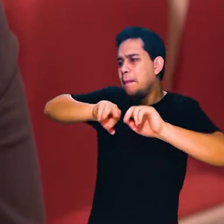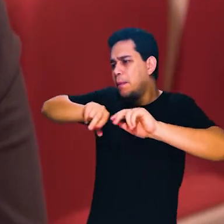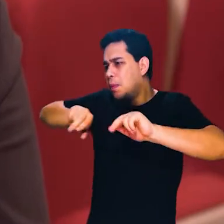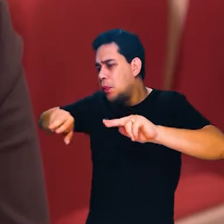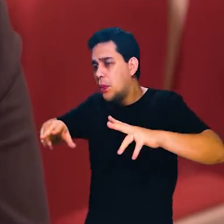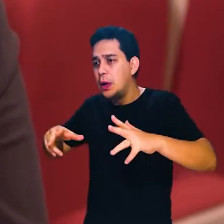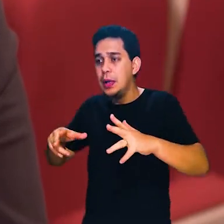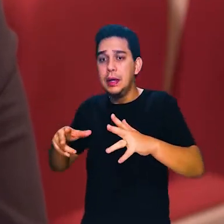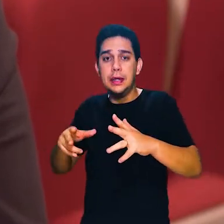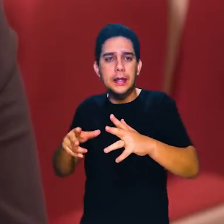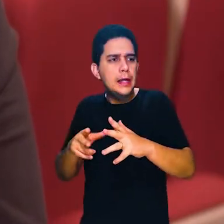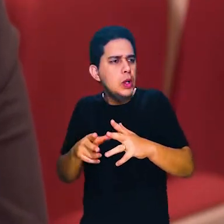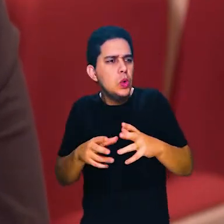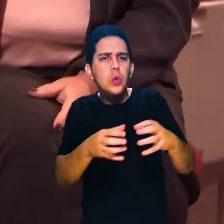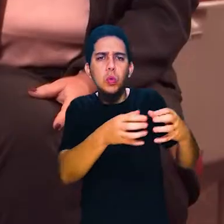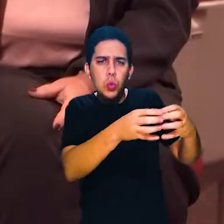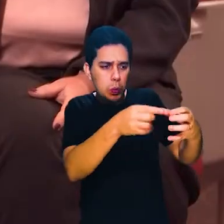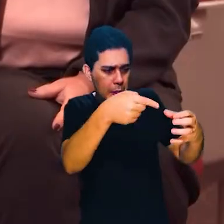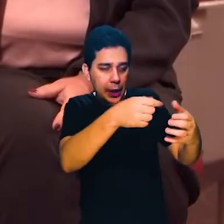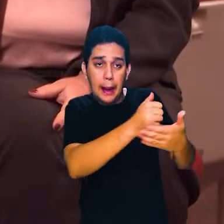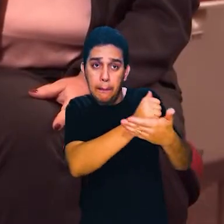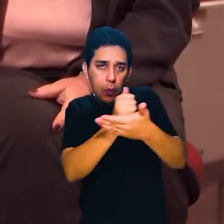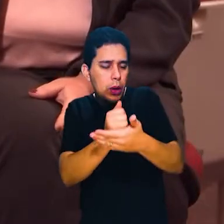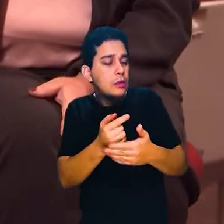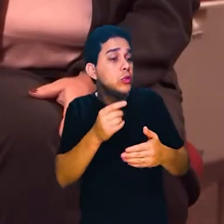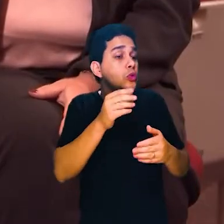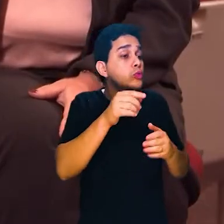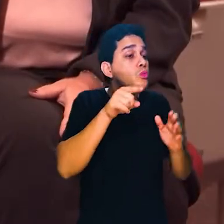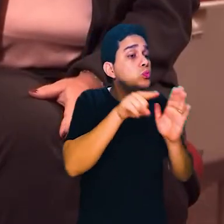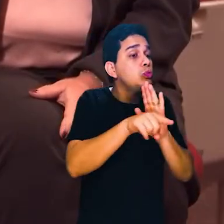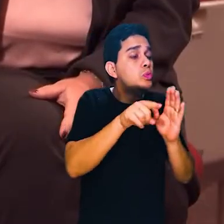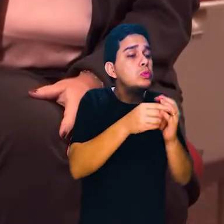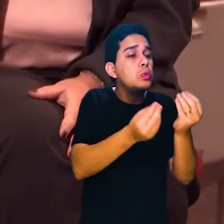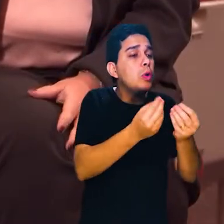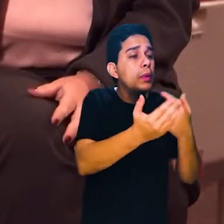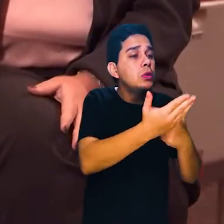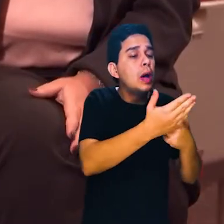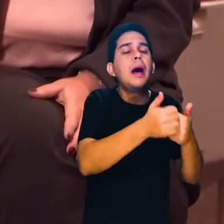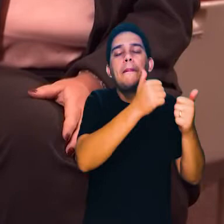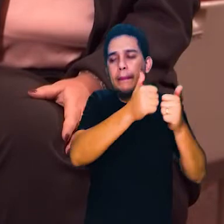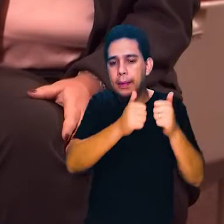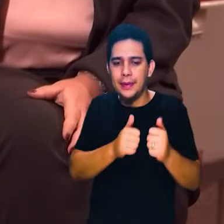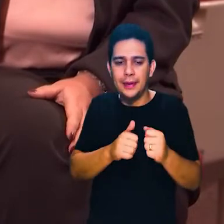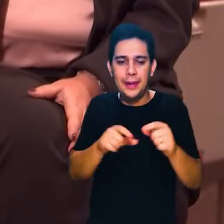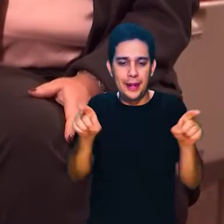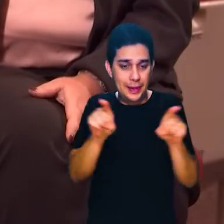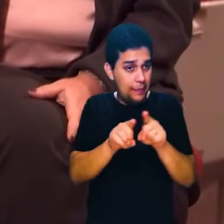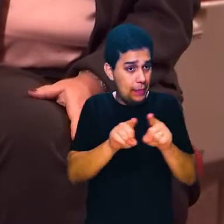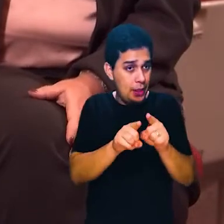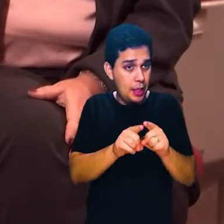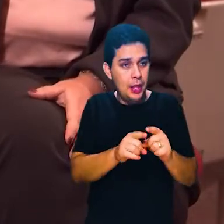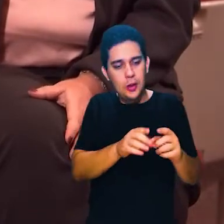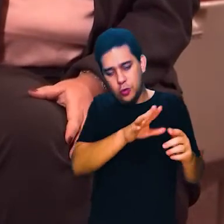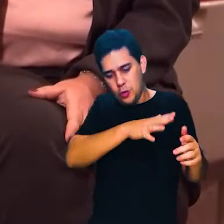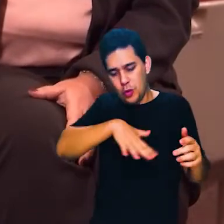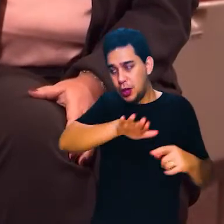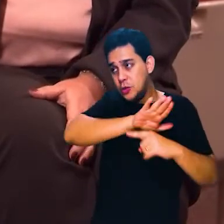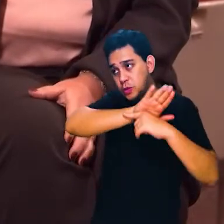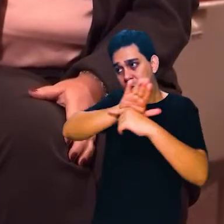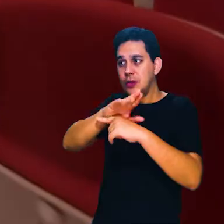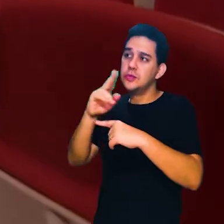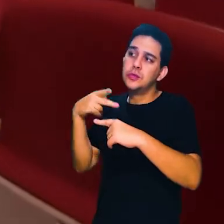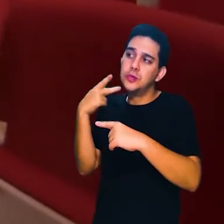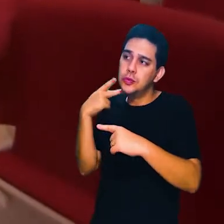fazem consultas ao Centro de Apoio. Nós auxiliamos também com acompanhamento de processos legislativos